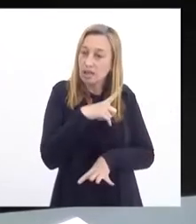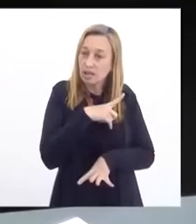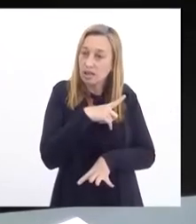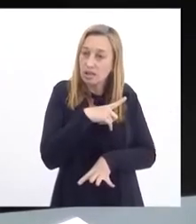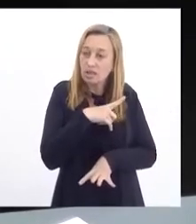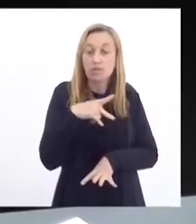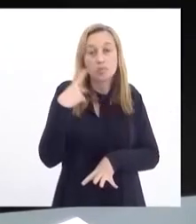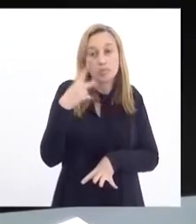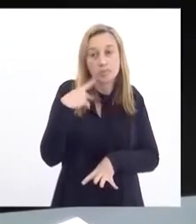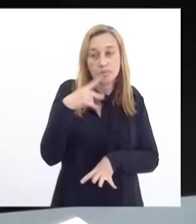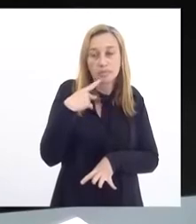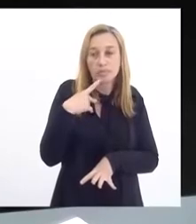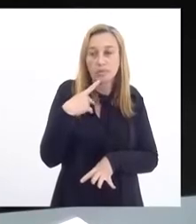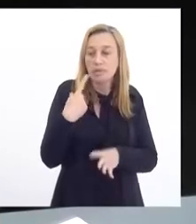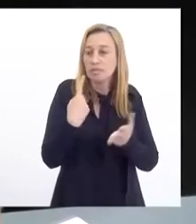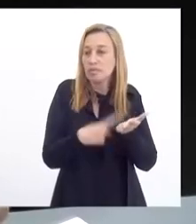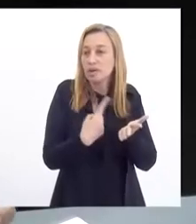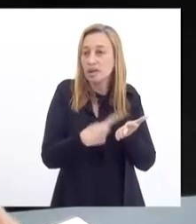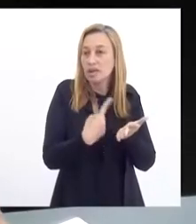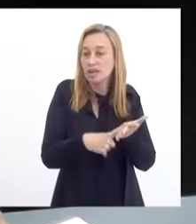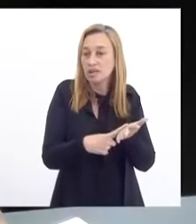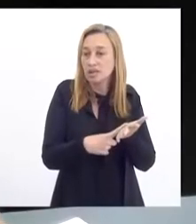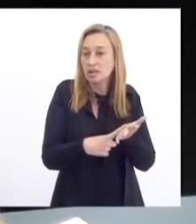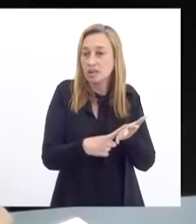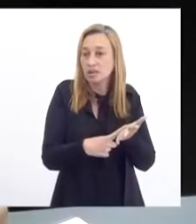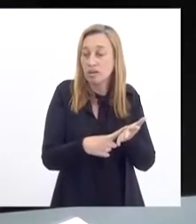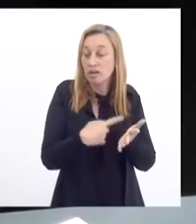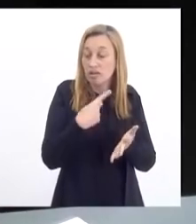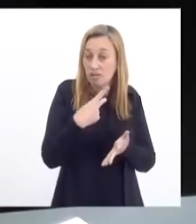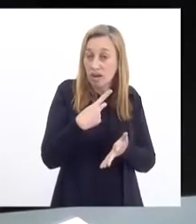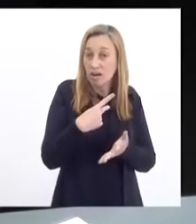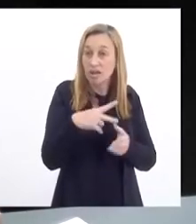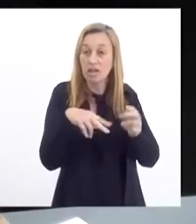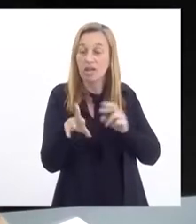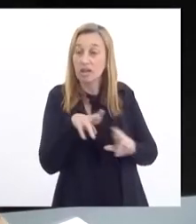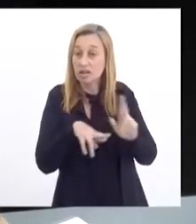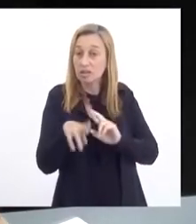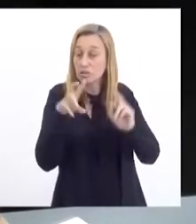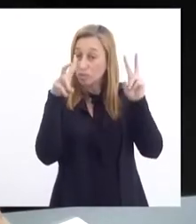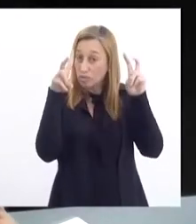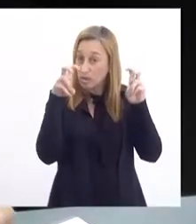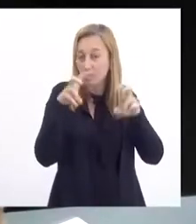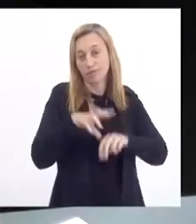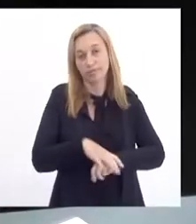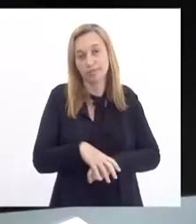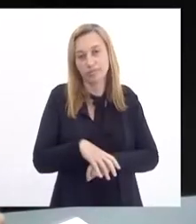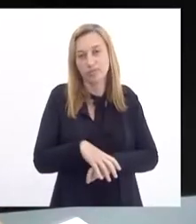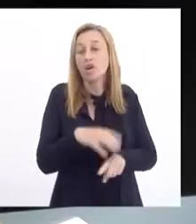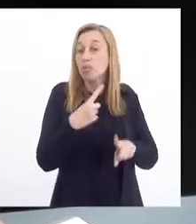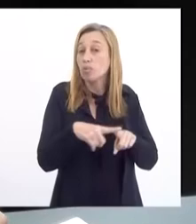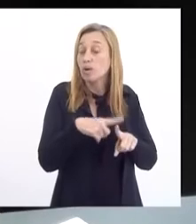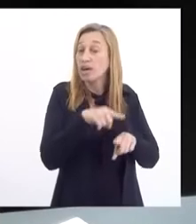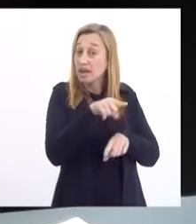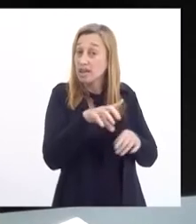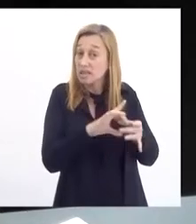o parlamentar marcar uma posição em relação àquele tema. Porque esta